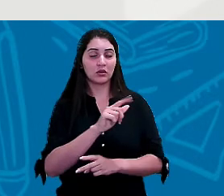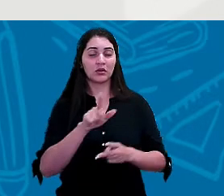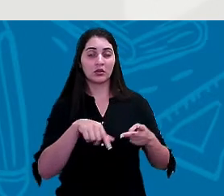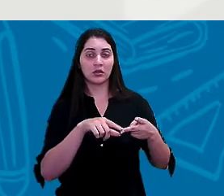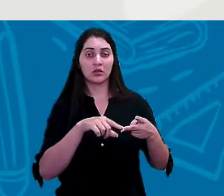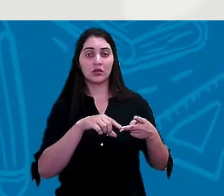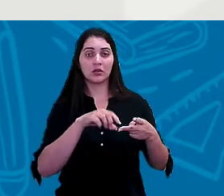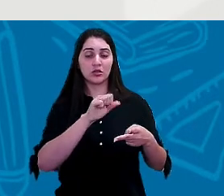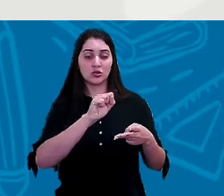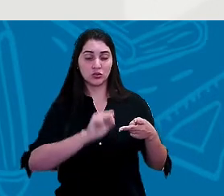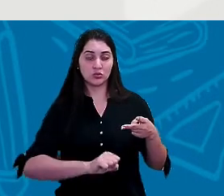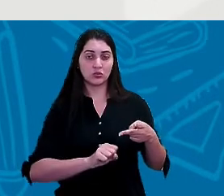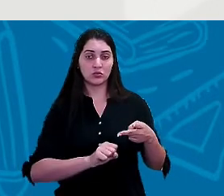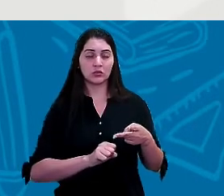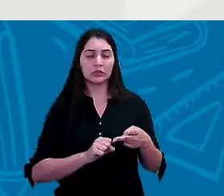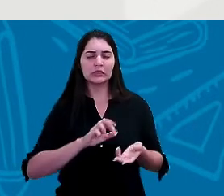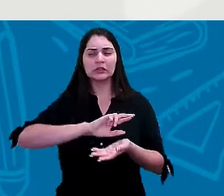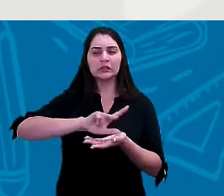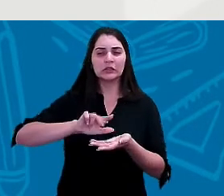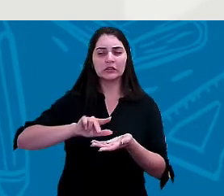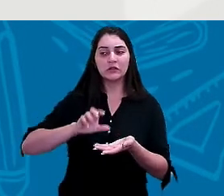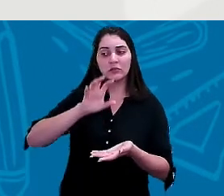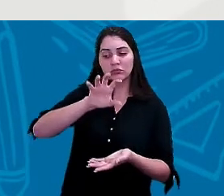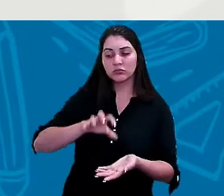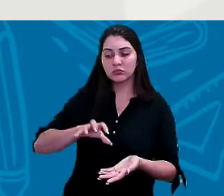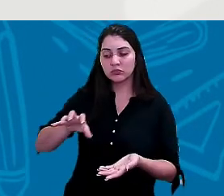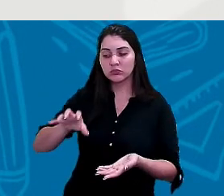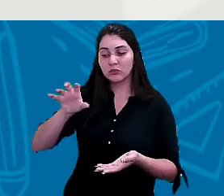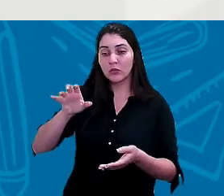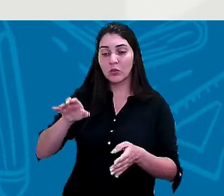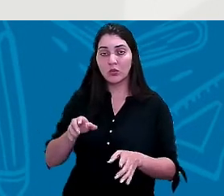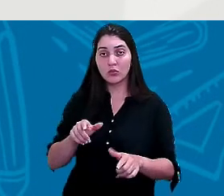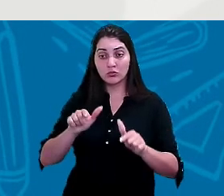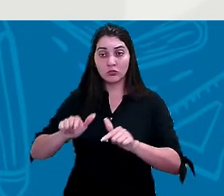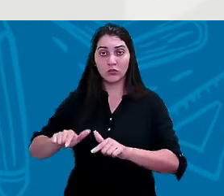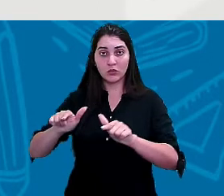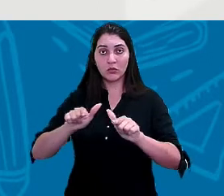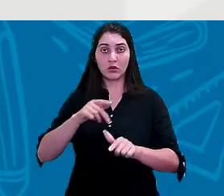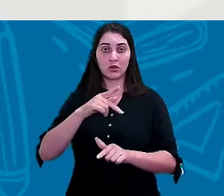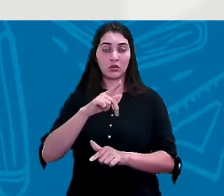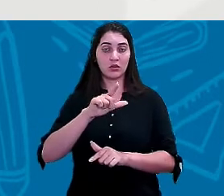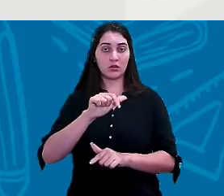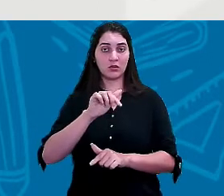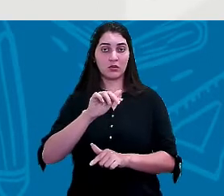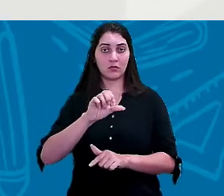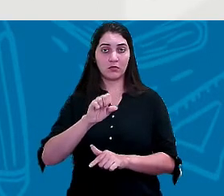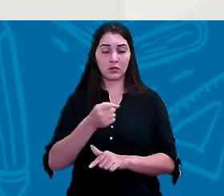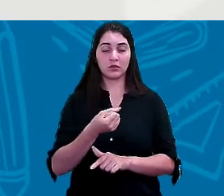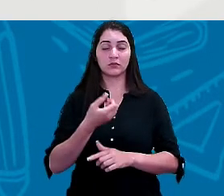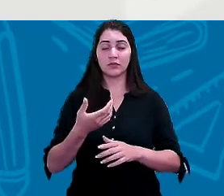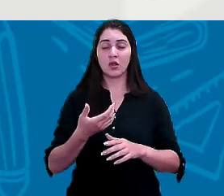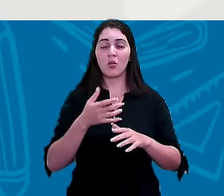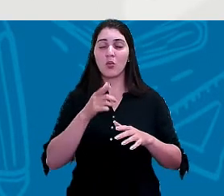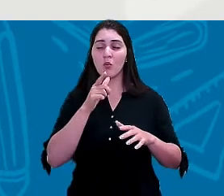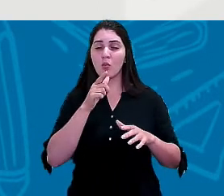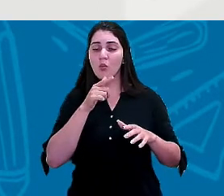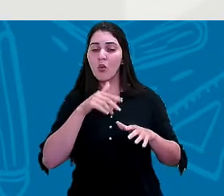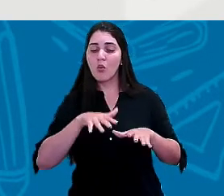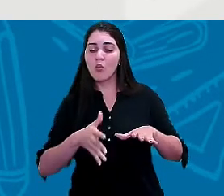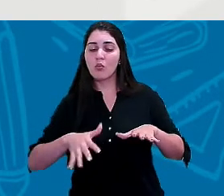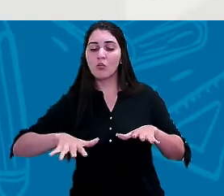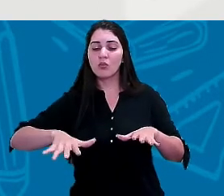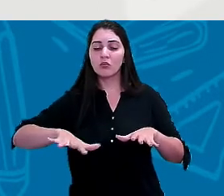os continentes eles estão localizados sobre essas placas, né? E também os oceanos. Então, essas placas